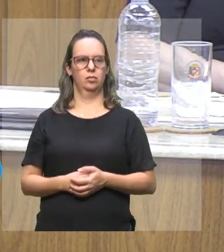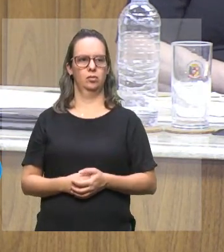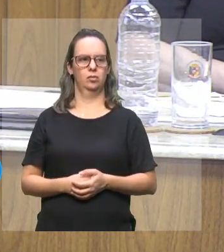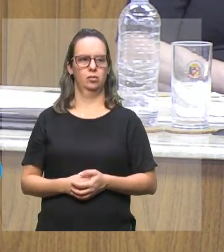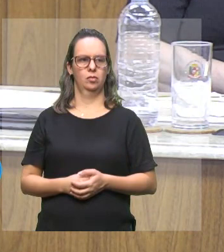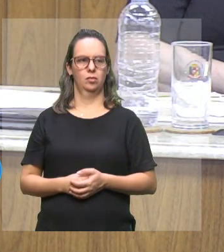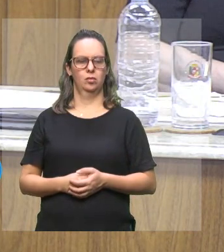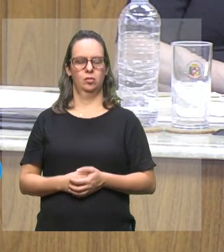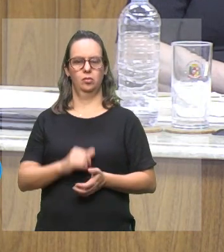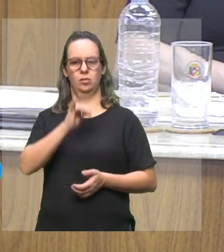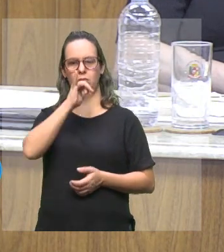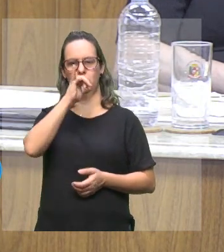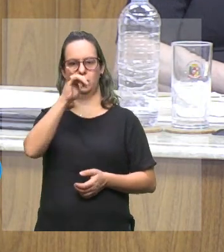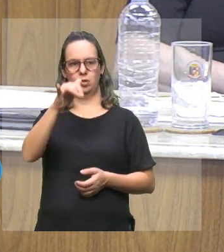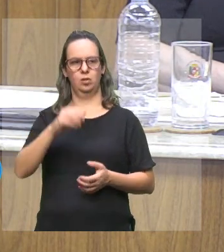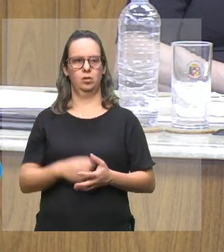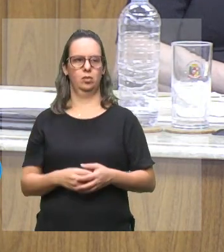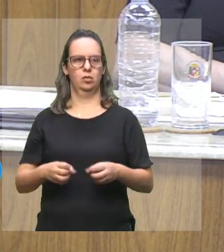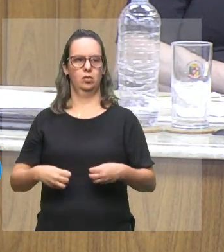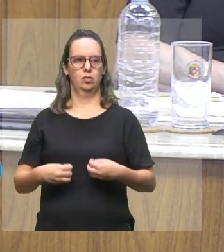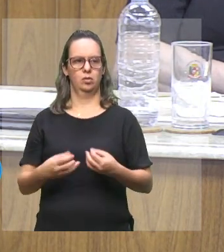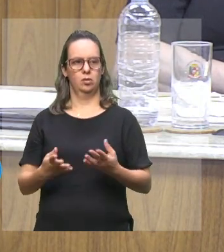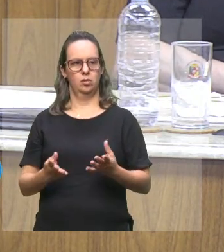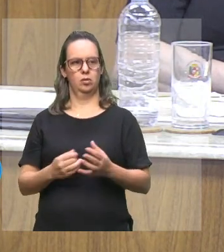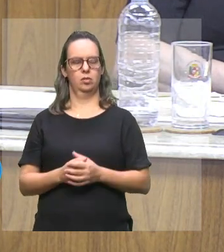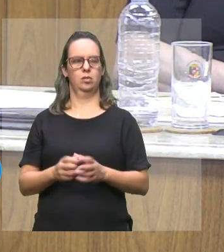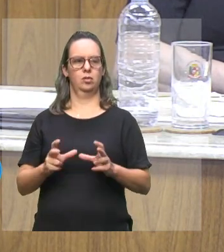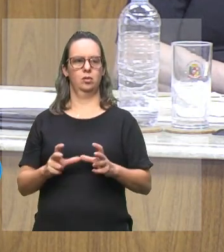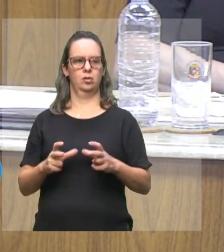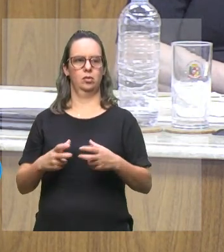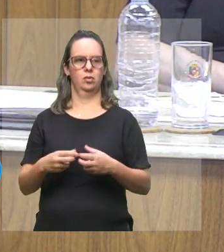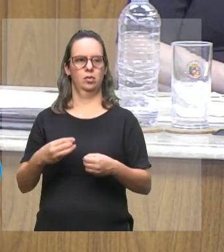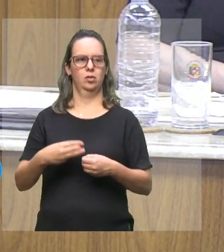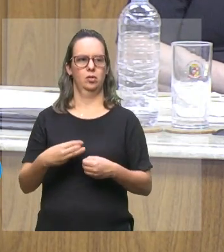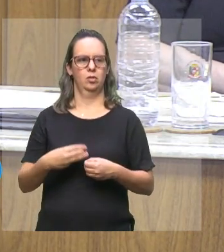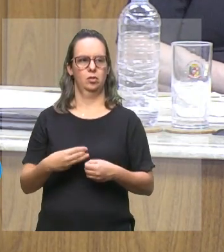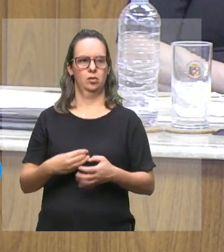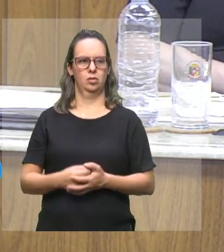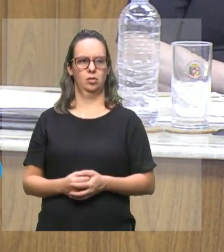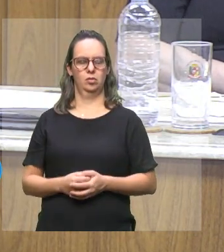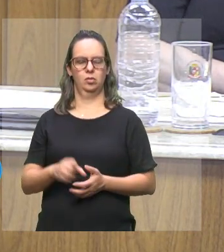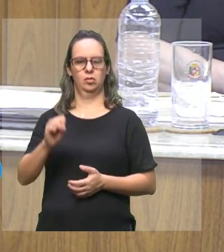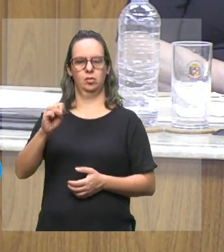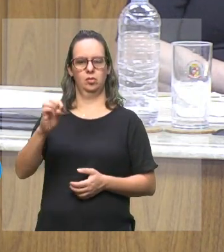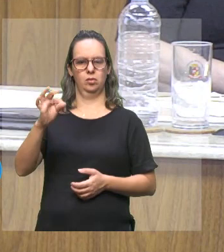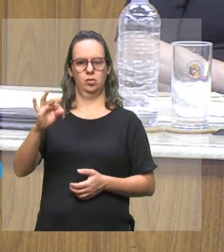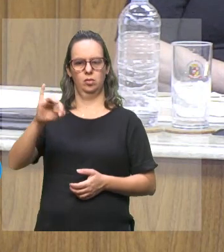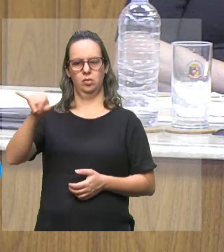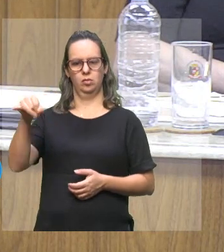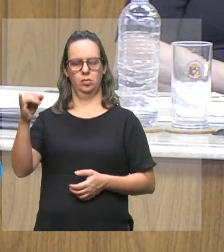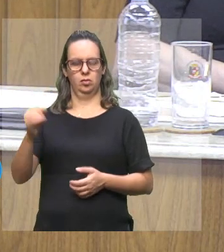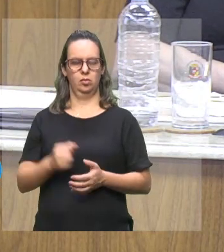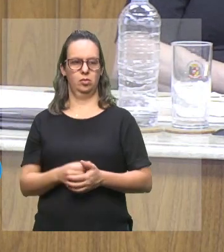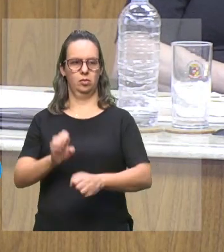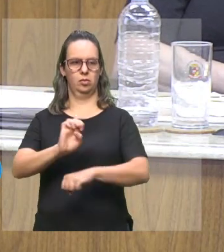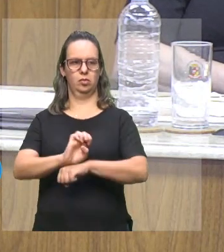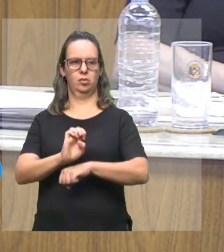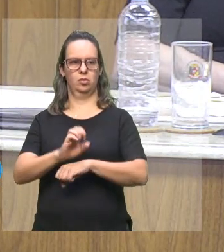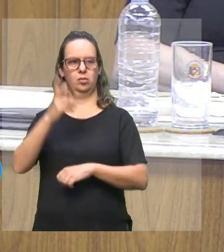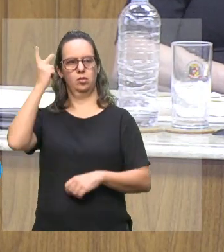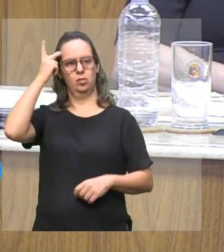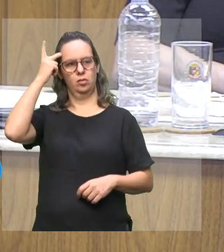Dispõe sobre as despesas no âmbito das câmaras municipais. O Tribunal de Contas do Estado de São Paulo, no uso de